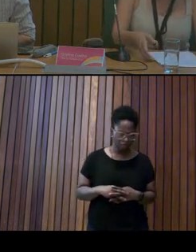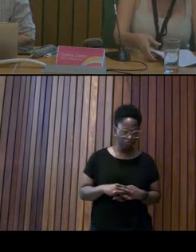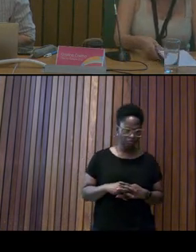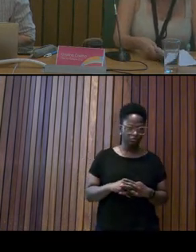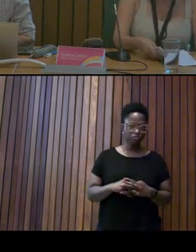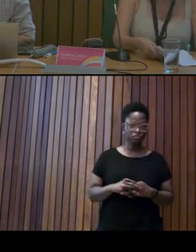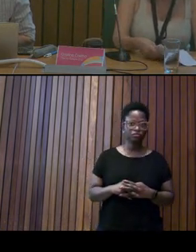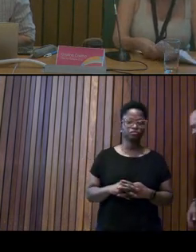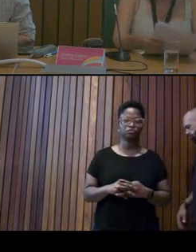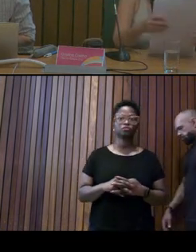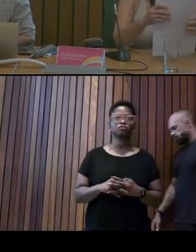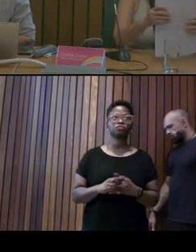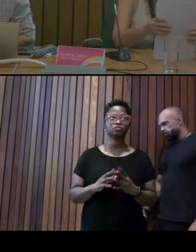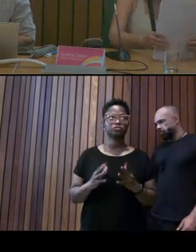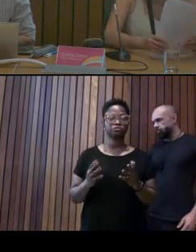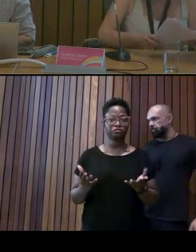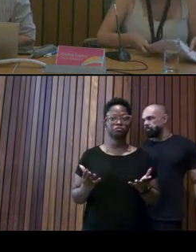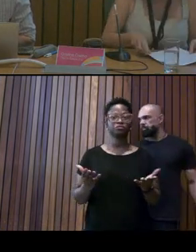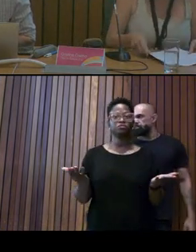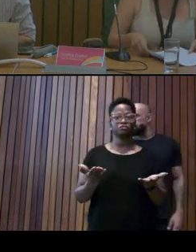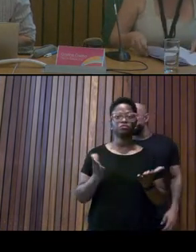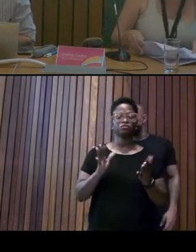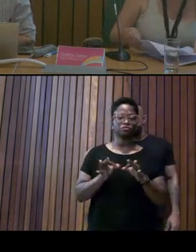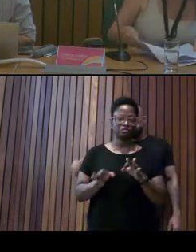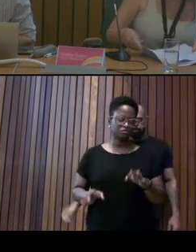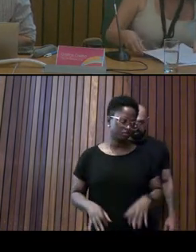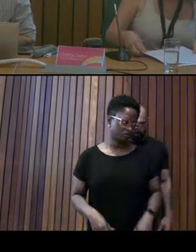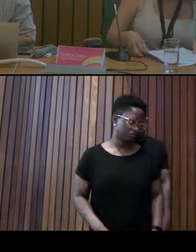Então, tem mais demora. Muitas.